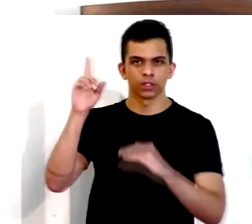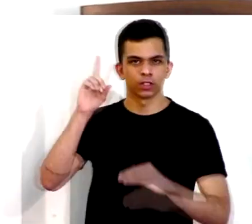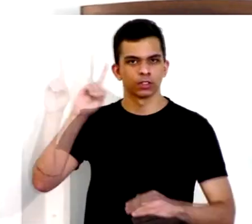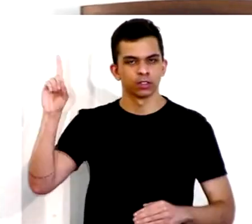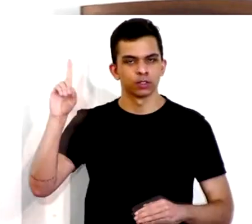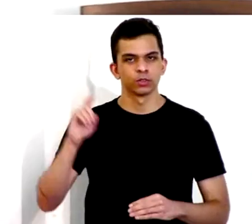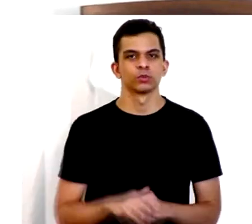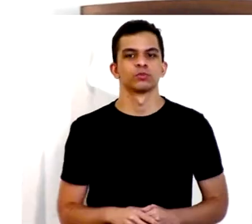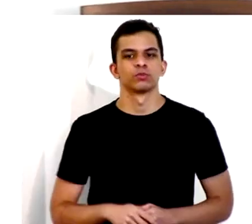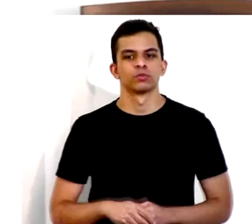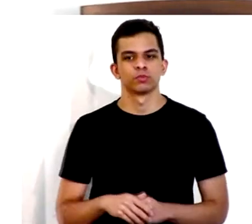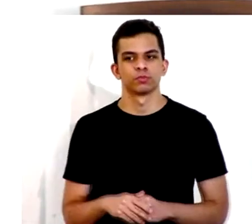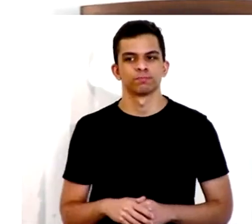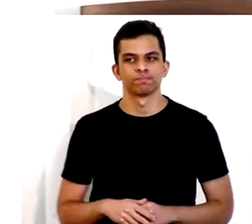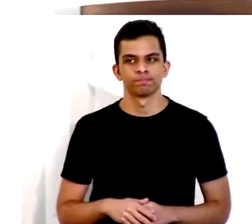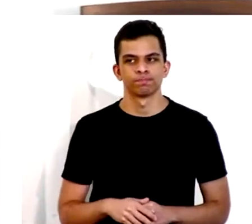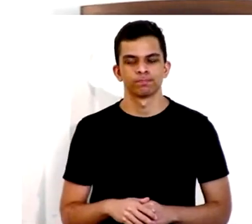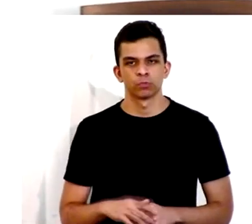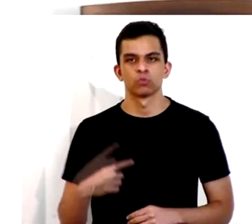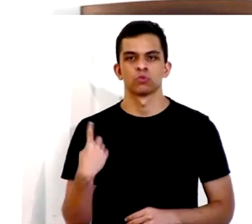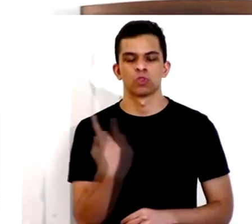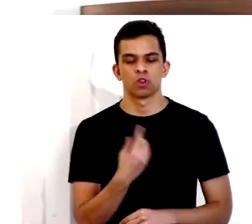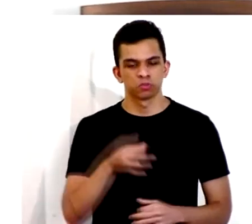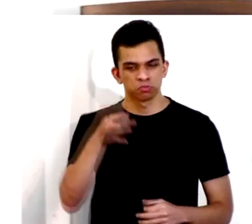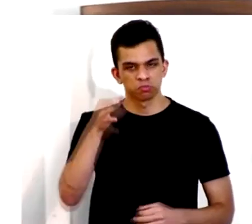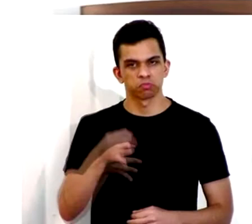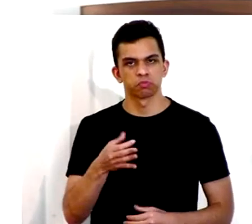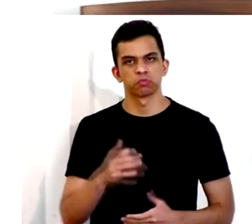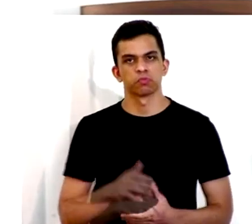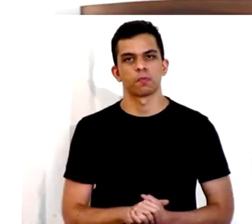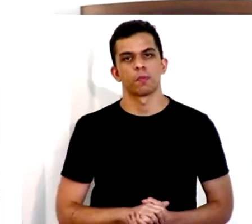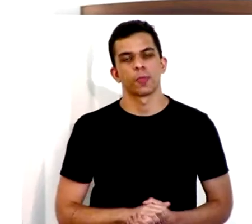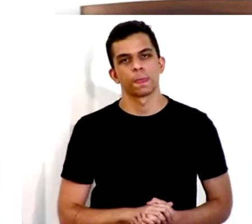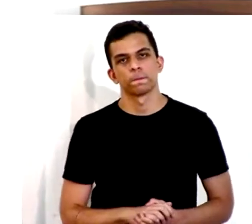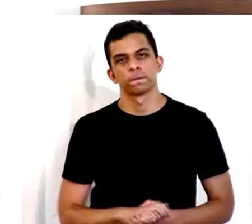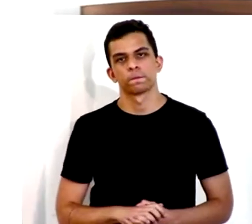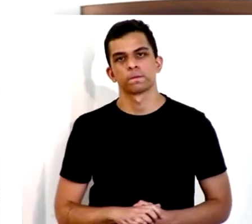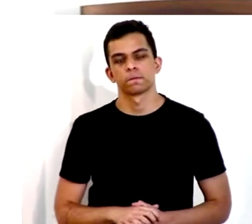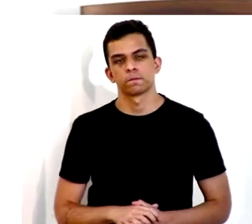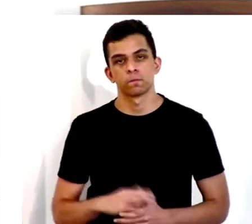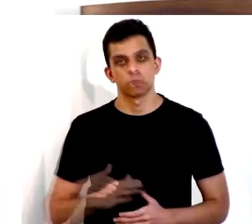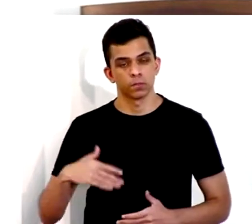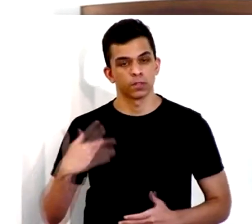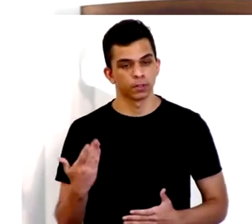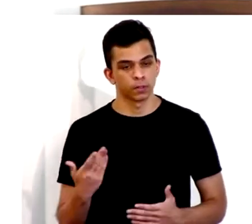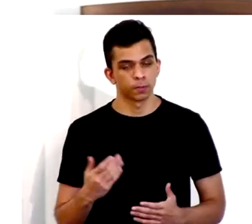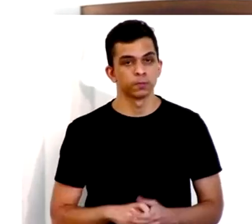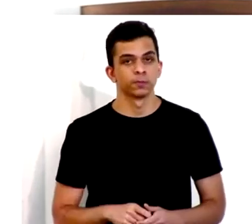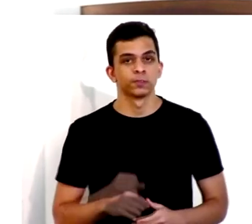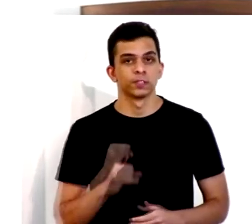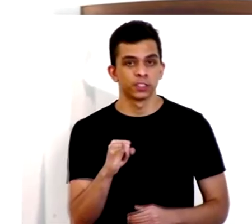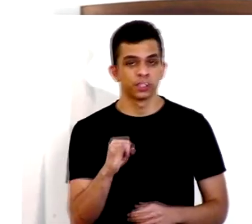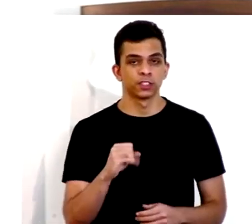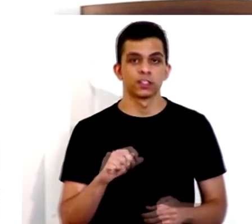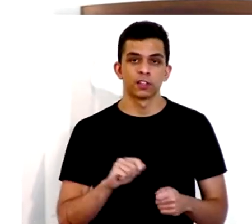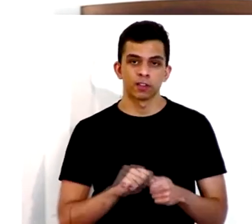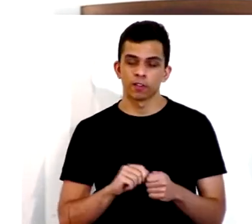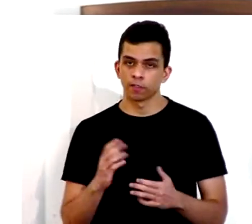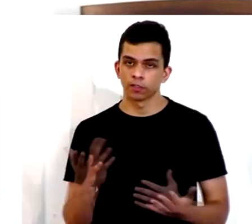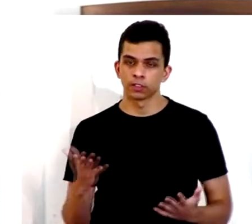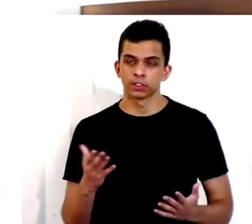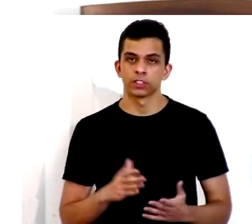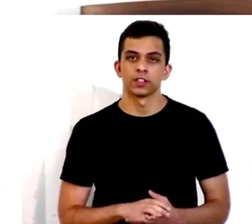sigamos. Nós estamos fazendo o certo. Então, procedendo assim, podemos